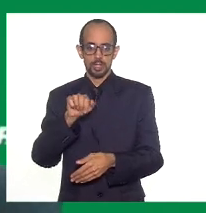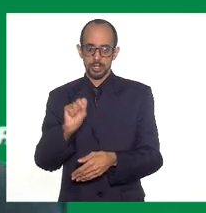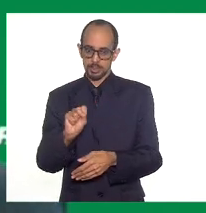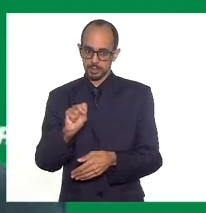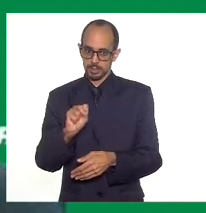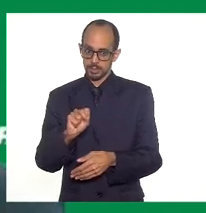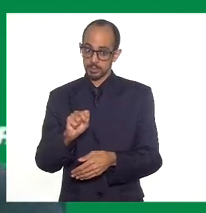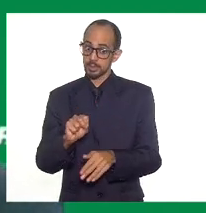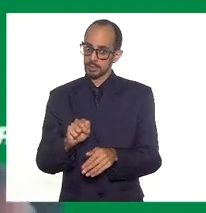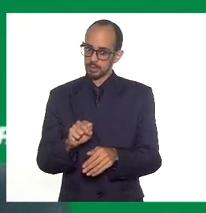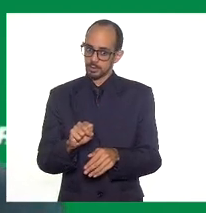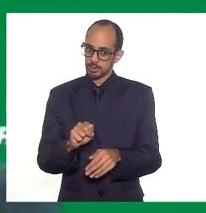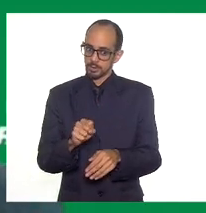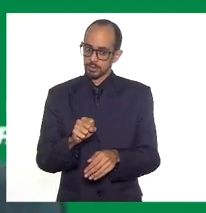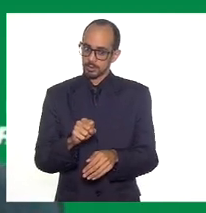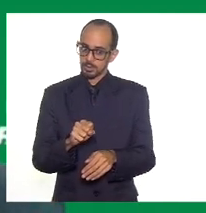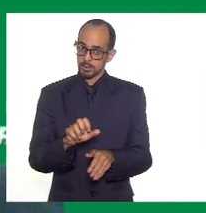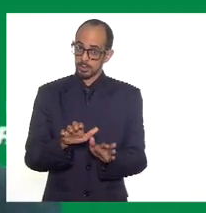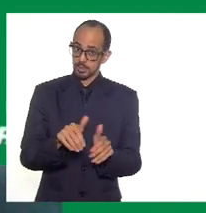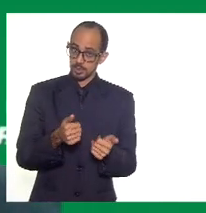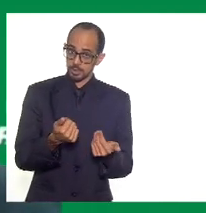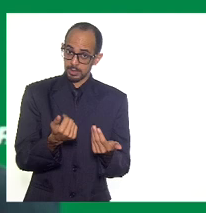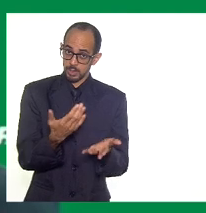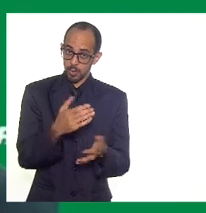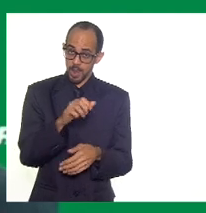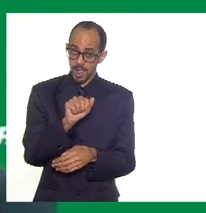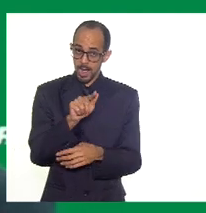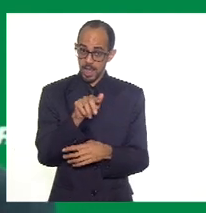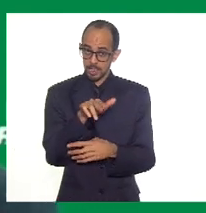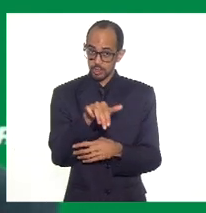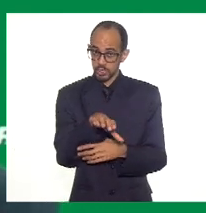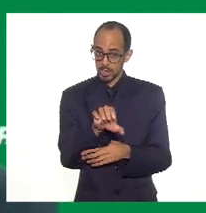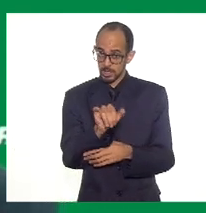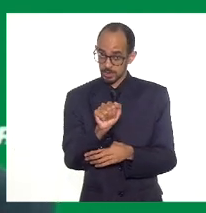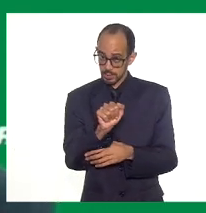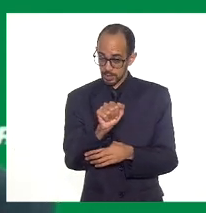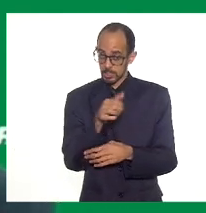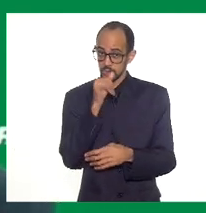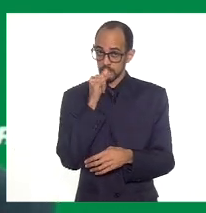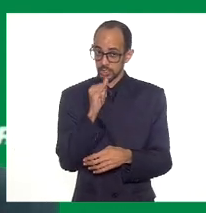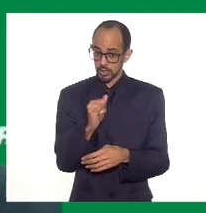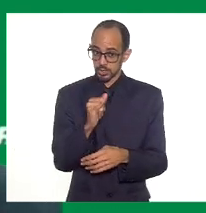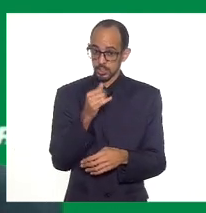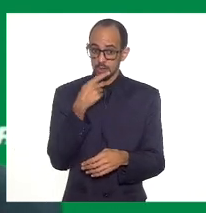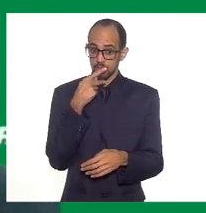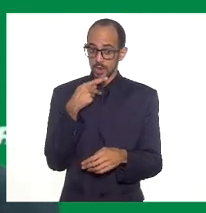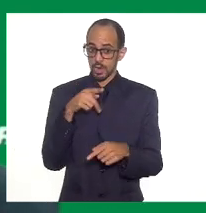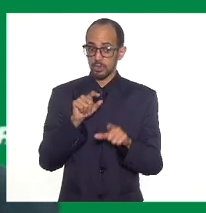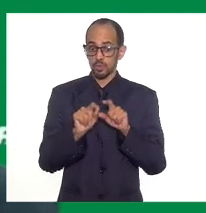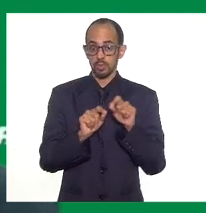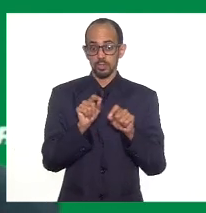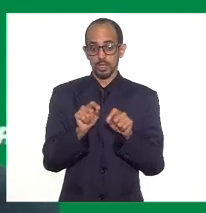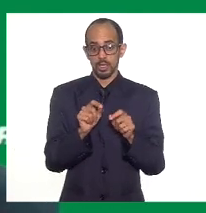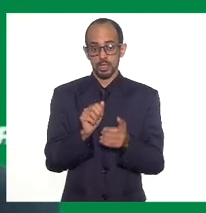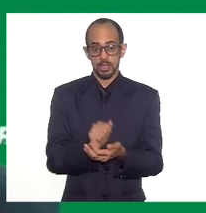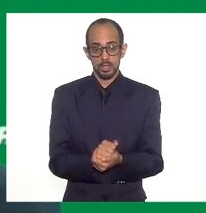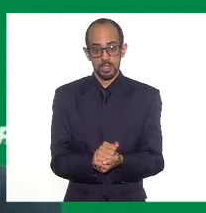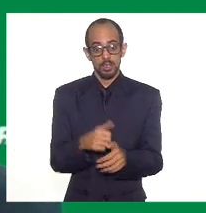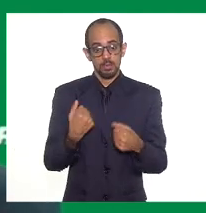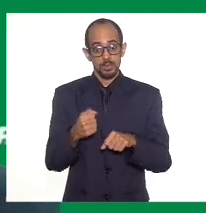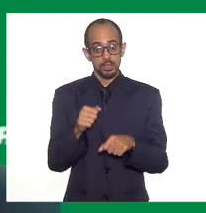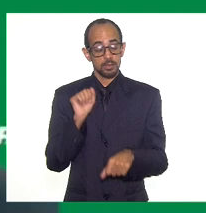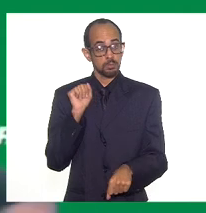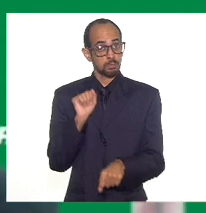assim, a Agência Internacional de Energia, né, sinalizando que deve haver uma